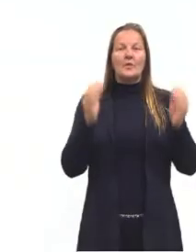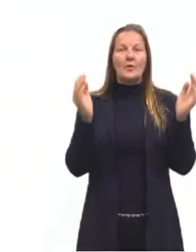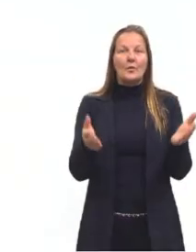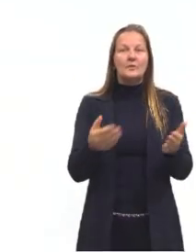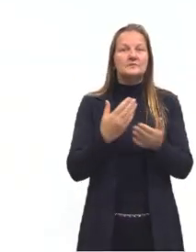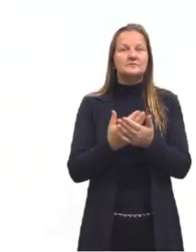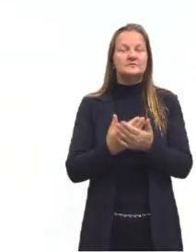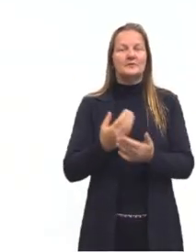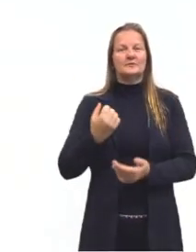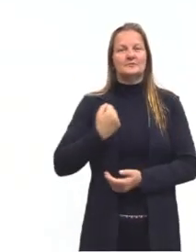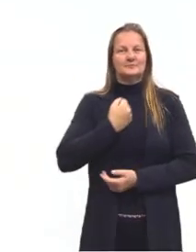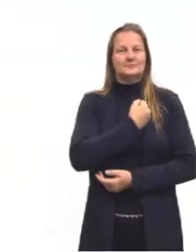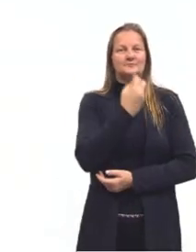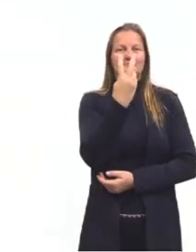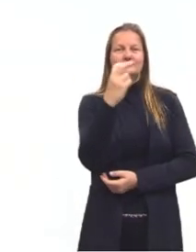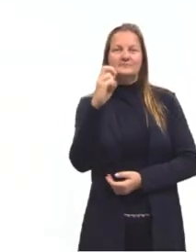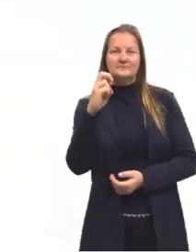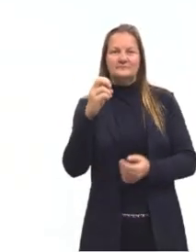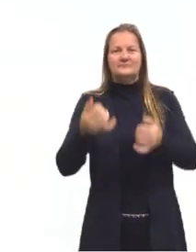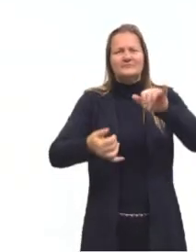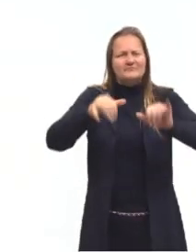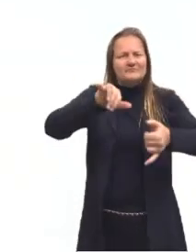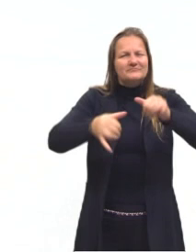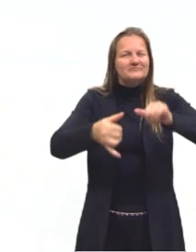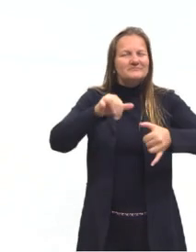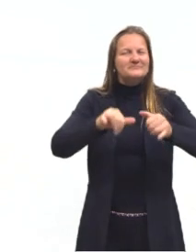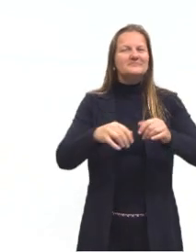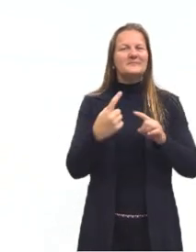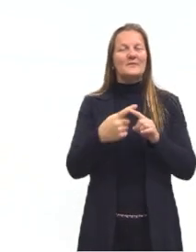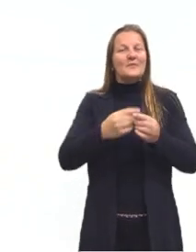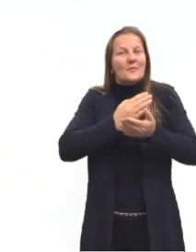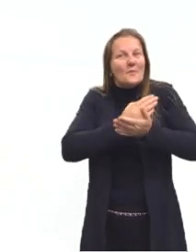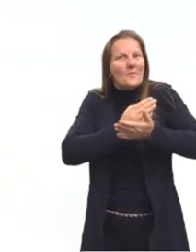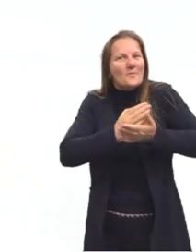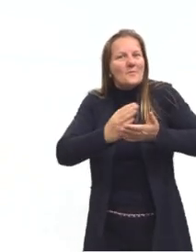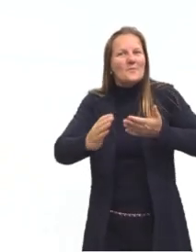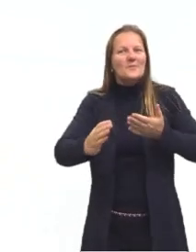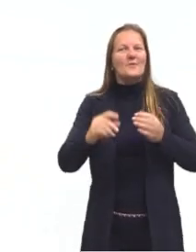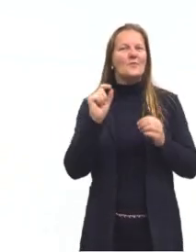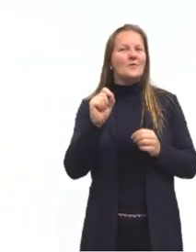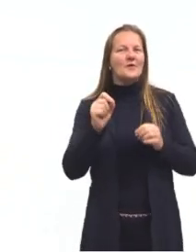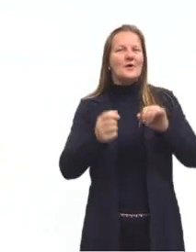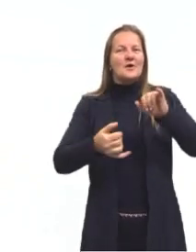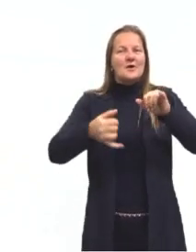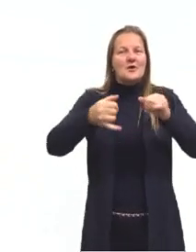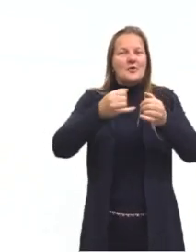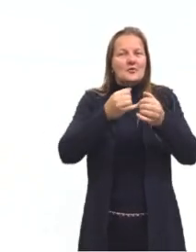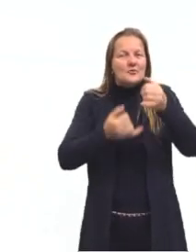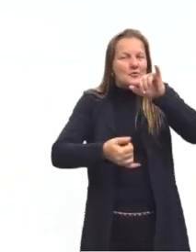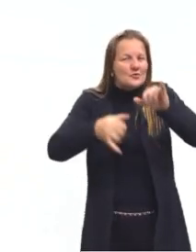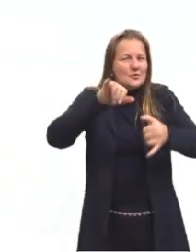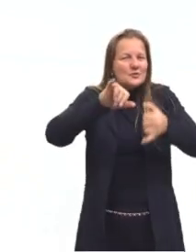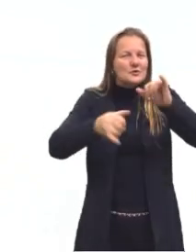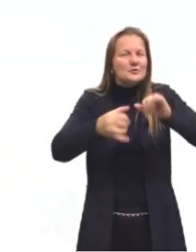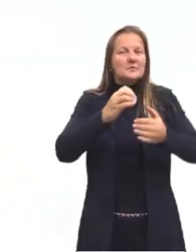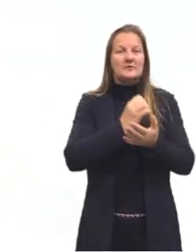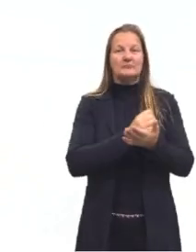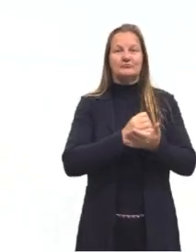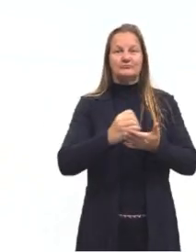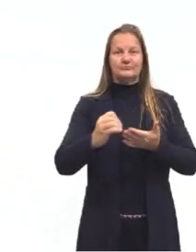ver aula 25 de química onde nós vamos entrar no módulo de química orgânica